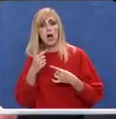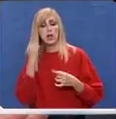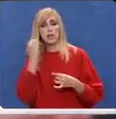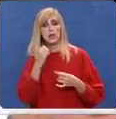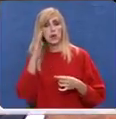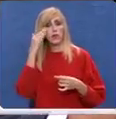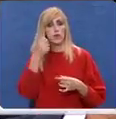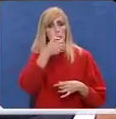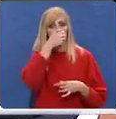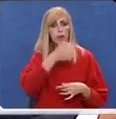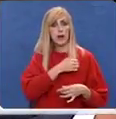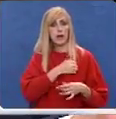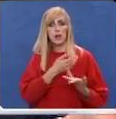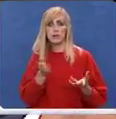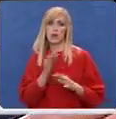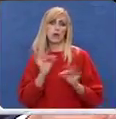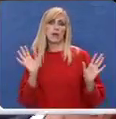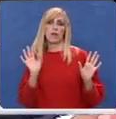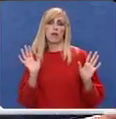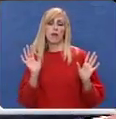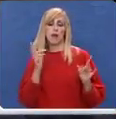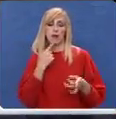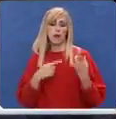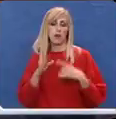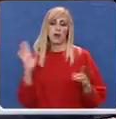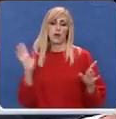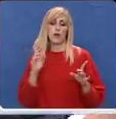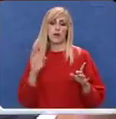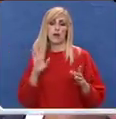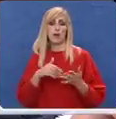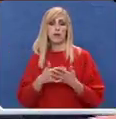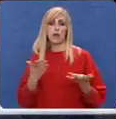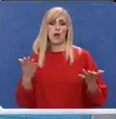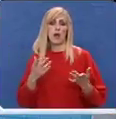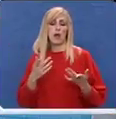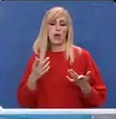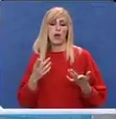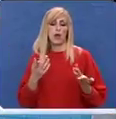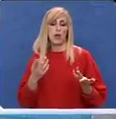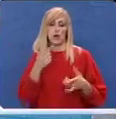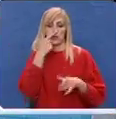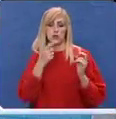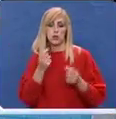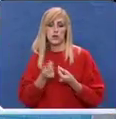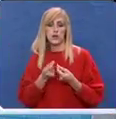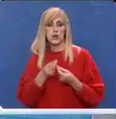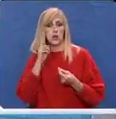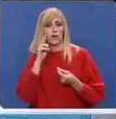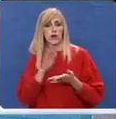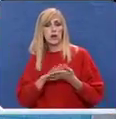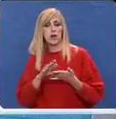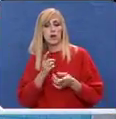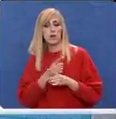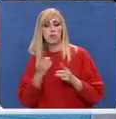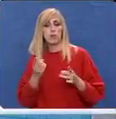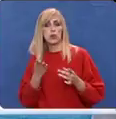no futuro para colocar uma coisa quer dizer é uma coisa incrível e do chá todos os vizinhos também criaram dizem que nunca viram nada não tenho